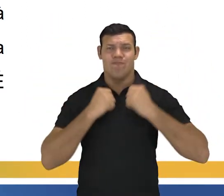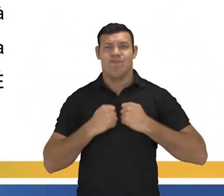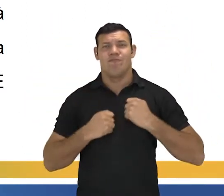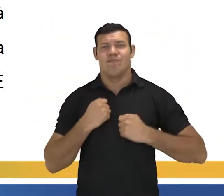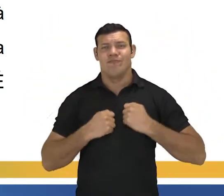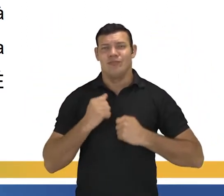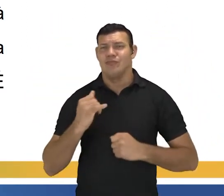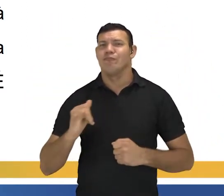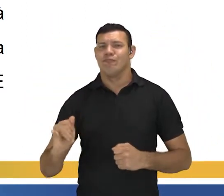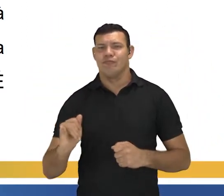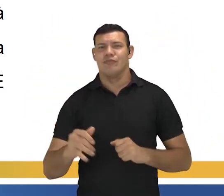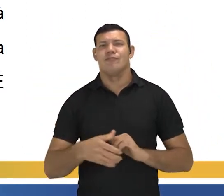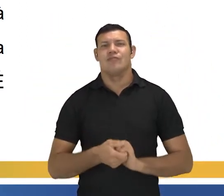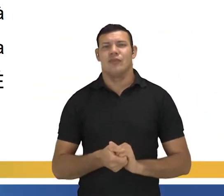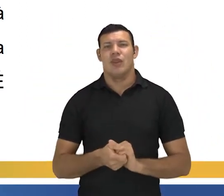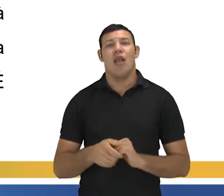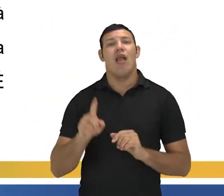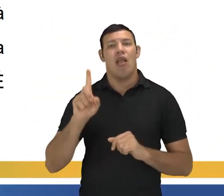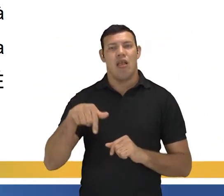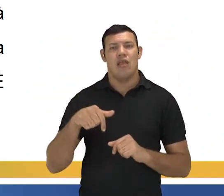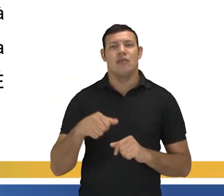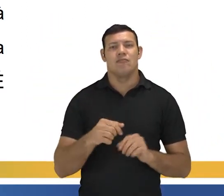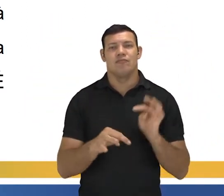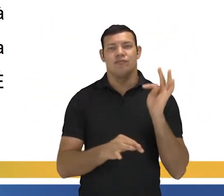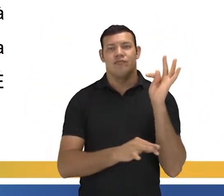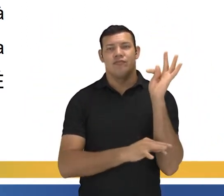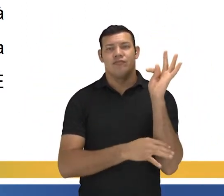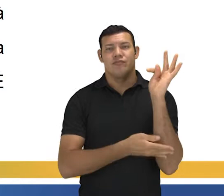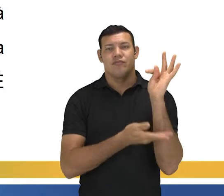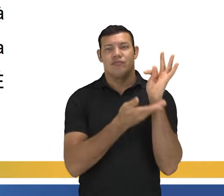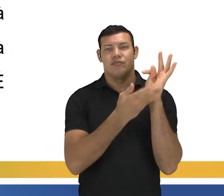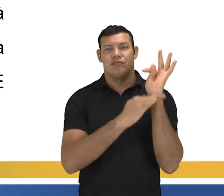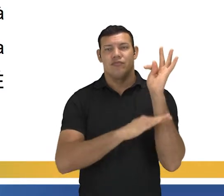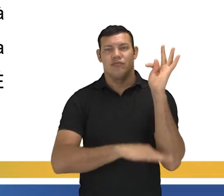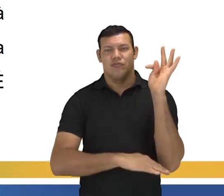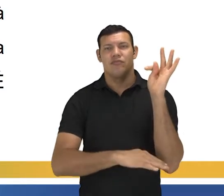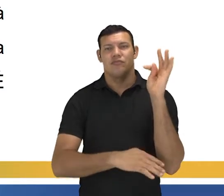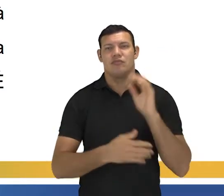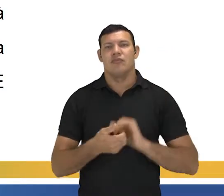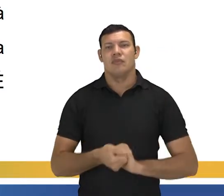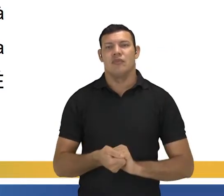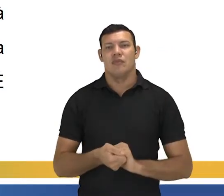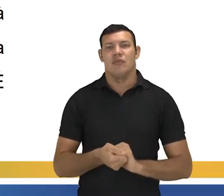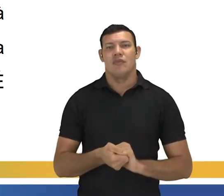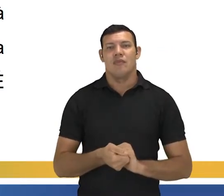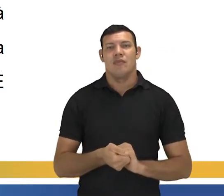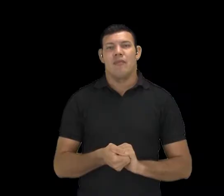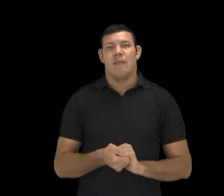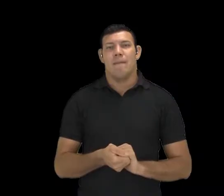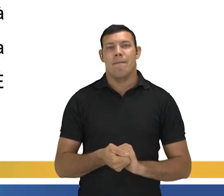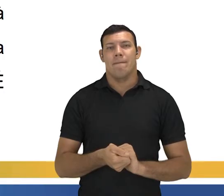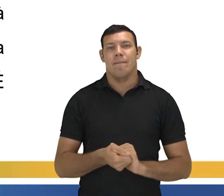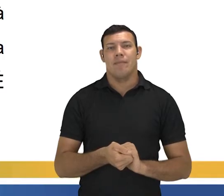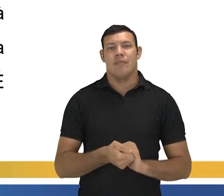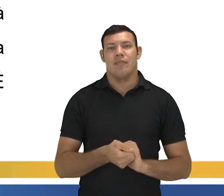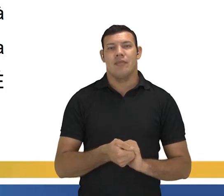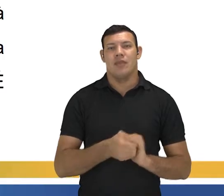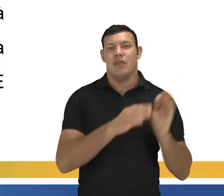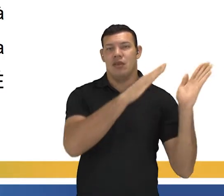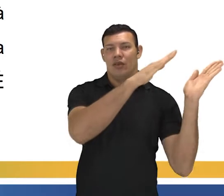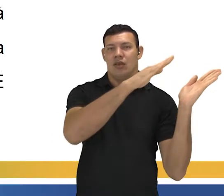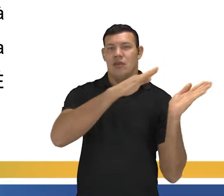tipo, que vai controlar a temperatura da água. Já na associação em paralelo, nós temos os seus